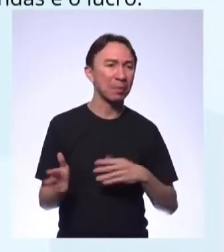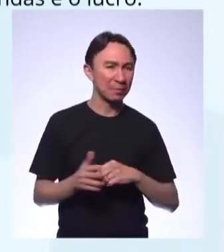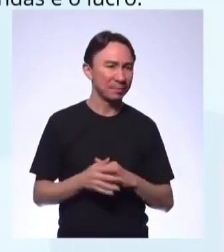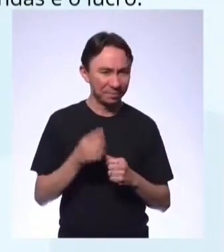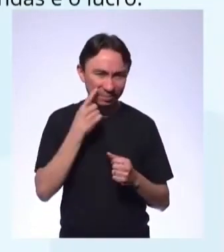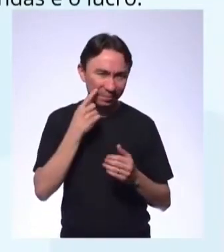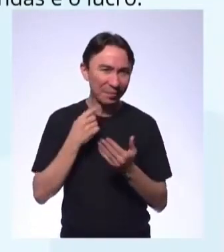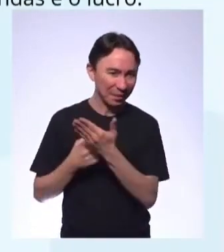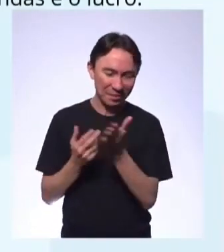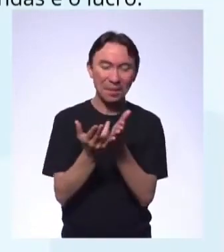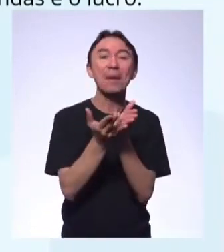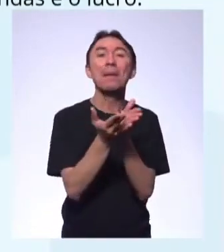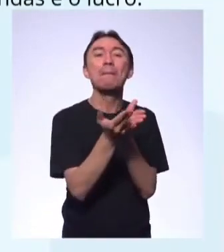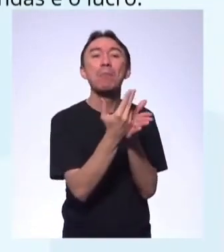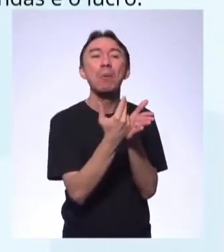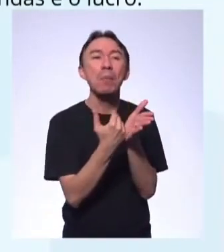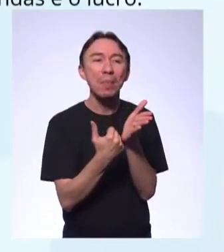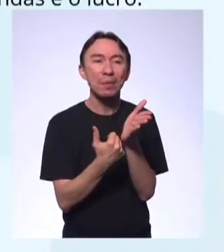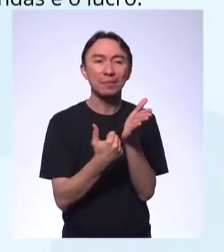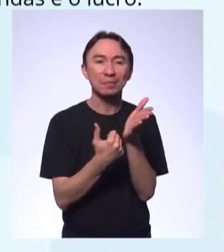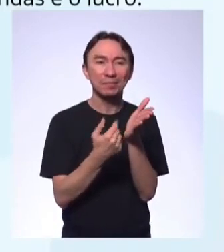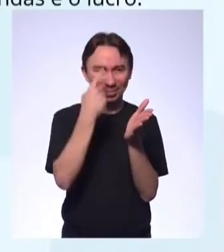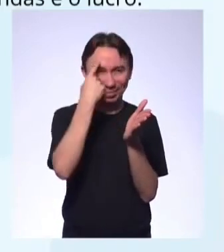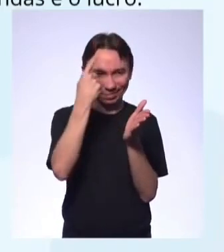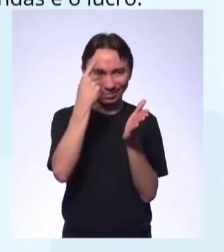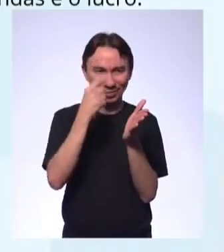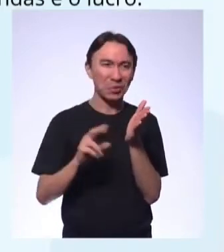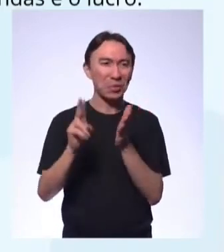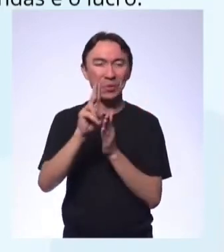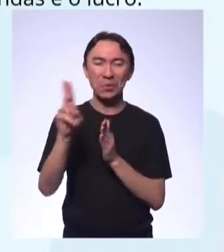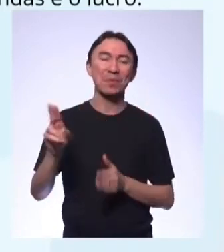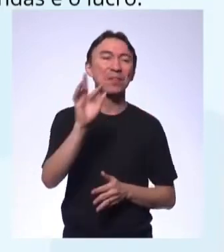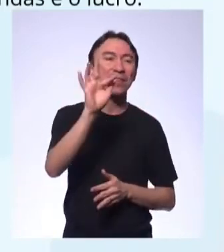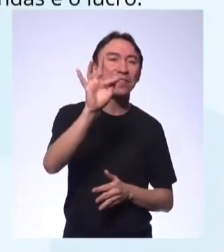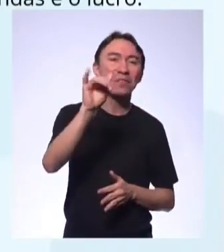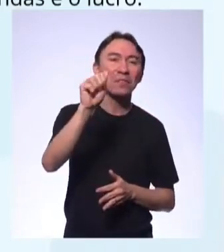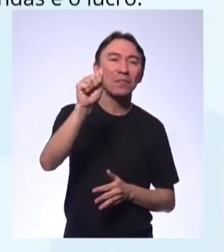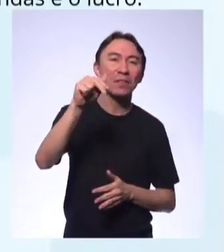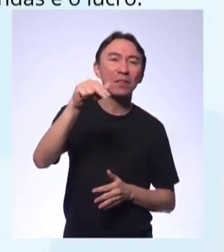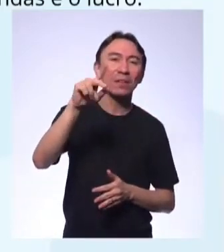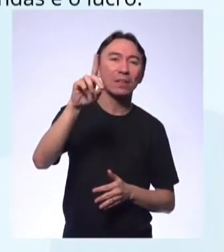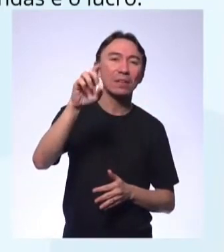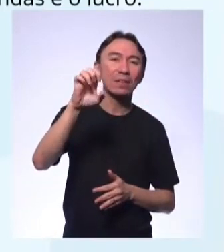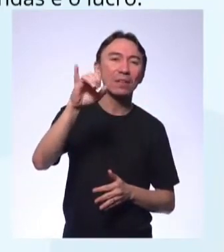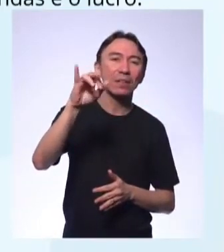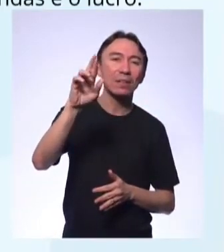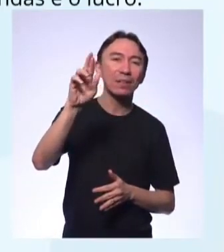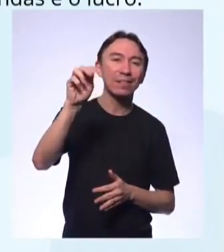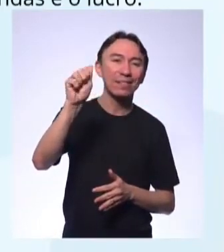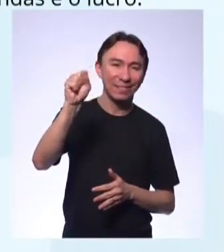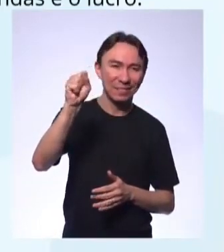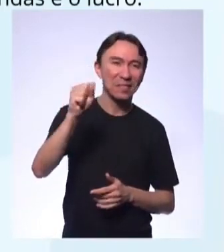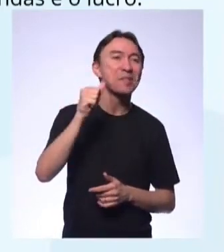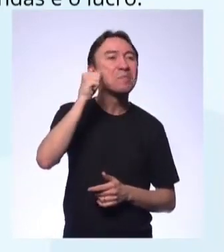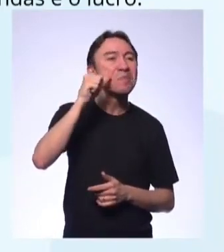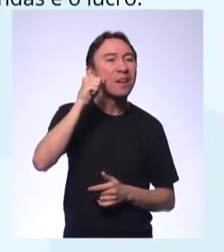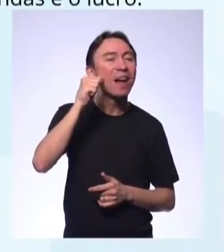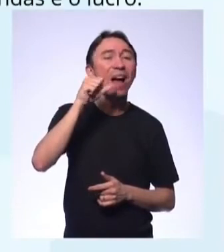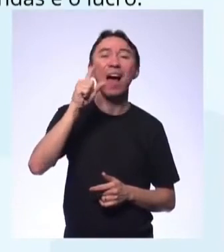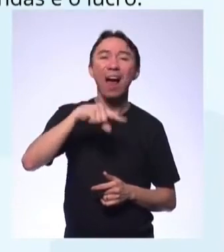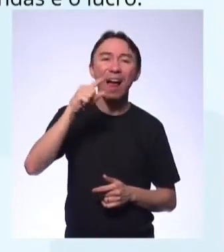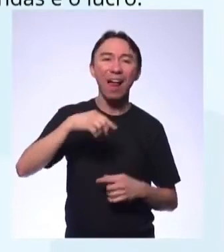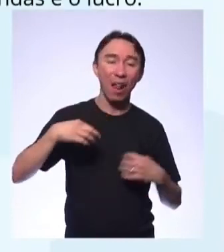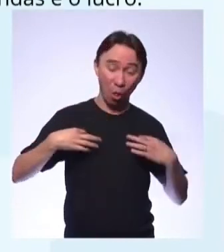Diego Velázquez, chamada As Fiandeiras. Essas mulheres estão fazendo fios, né? Fios que depois